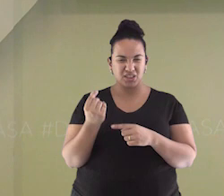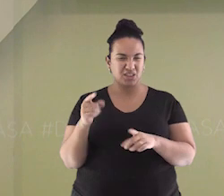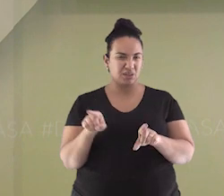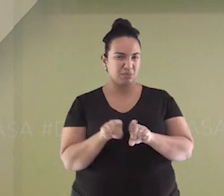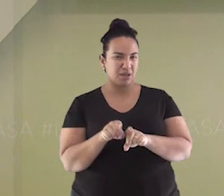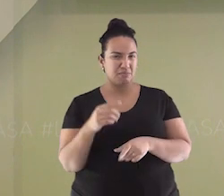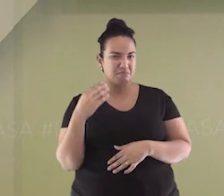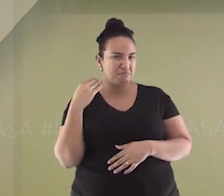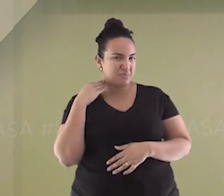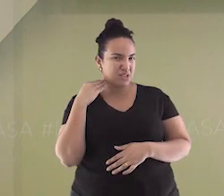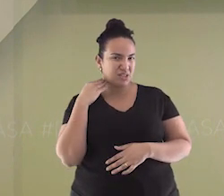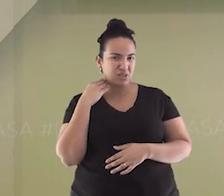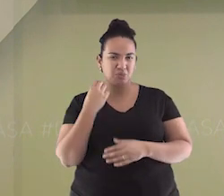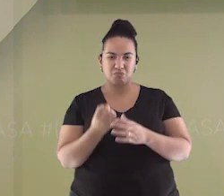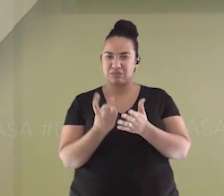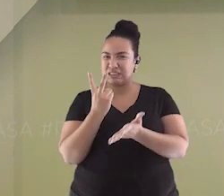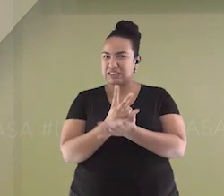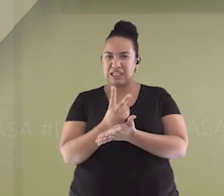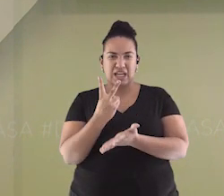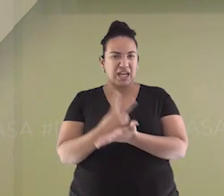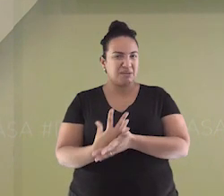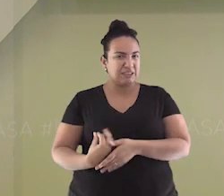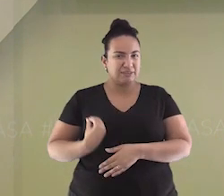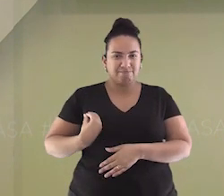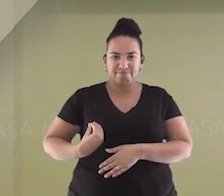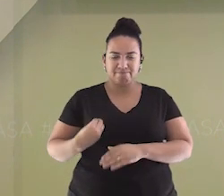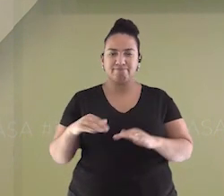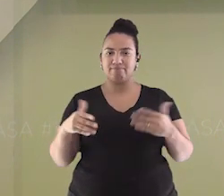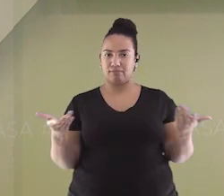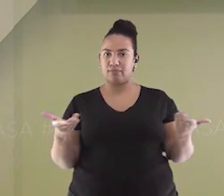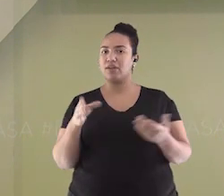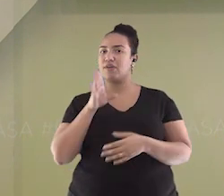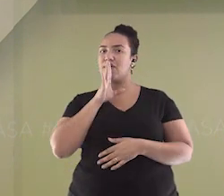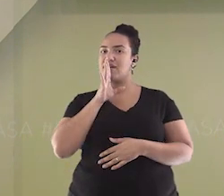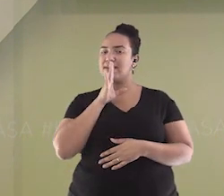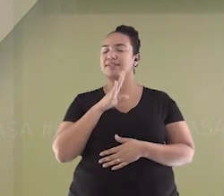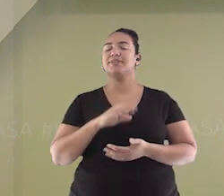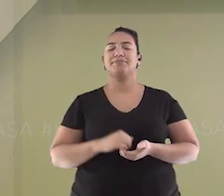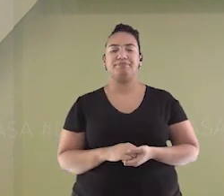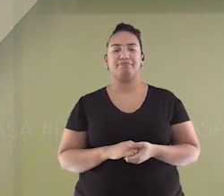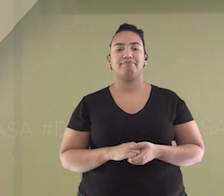e os bancos sempre existiram? Vamos conhecer essa história?